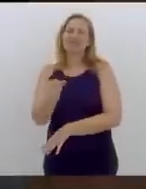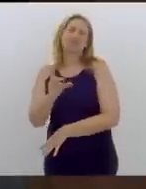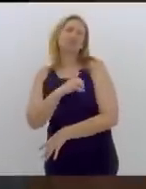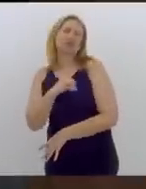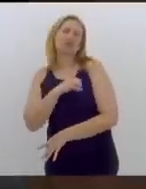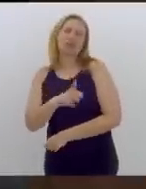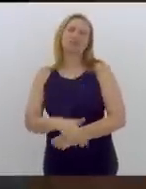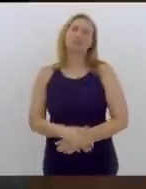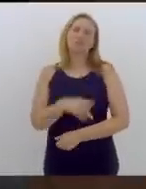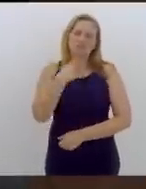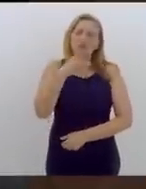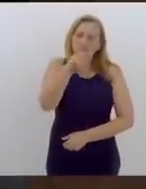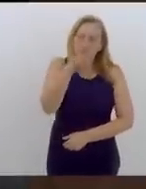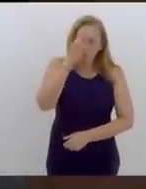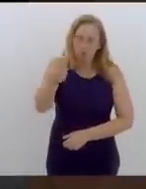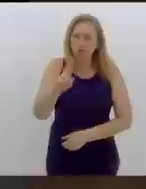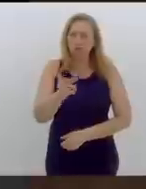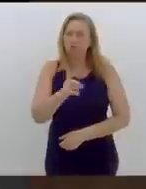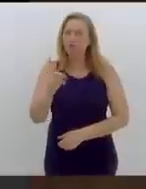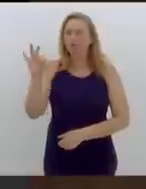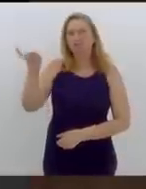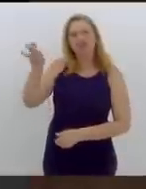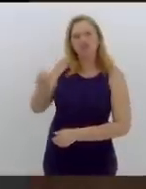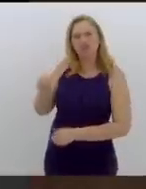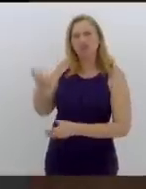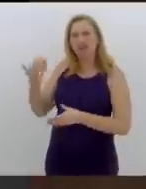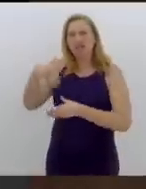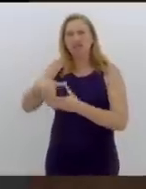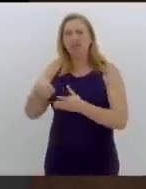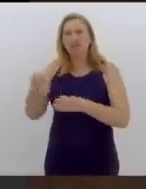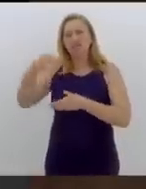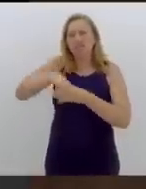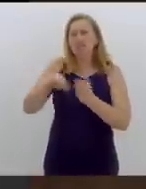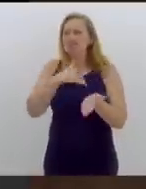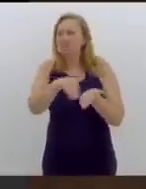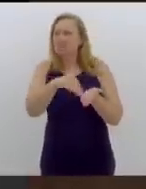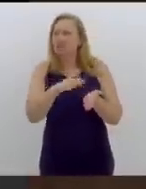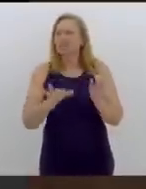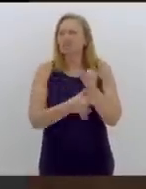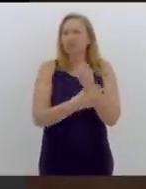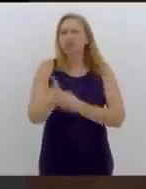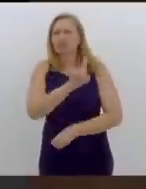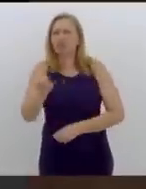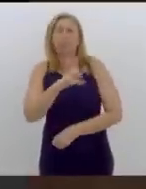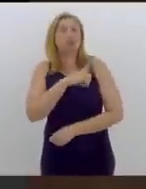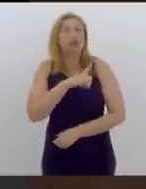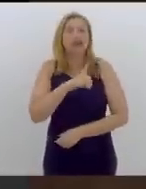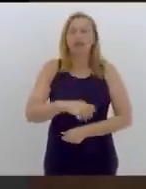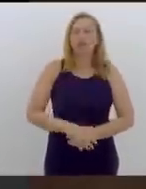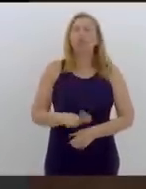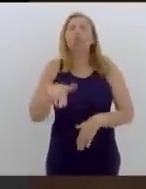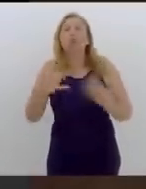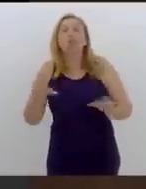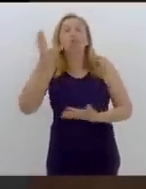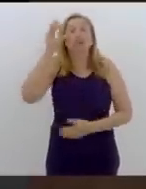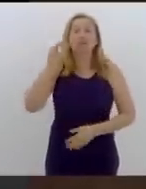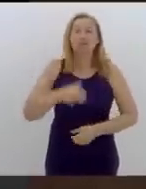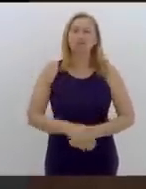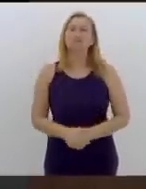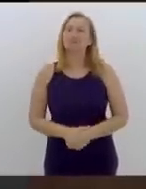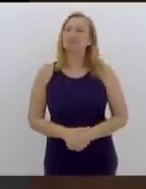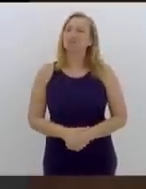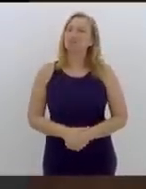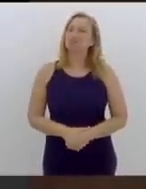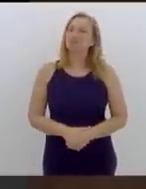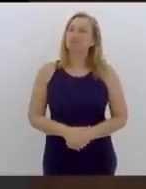afirmo para o senhor que não foi nenhum Sargento que tava na secretaria de segurança que fez isso não foi um delegado de polícia qual o interesse é isso